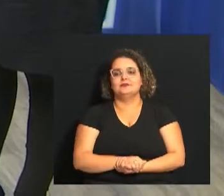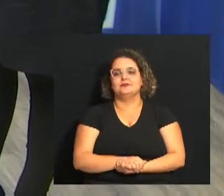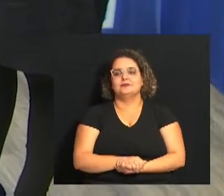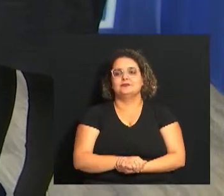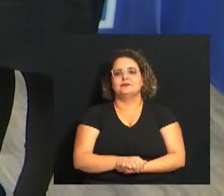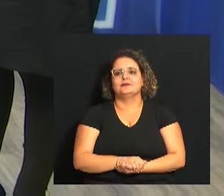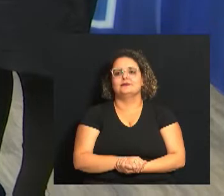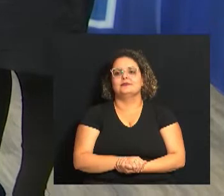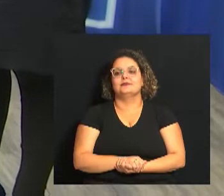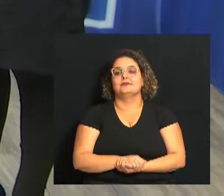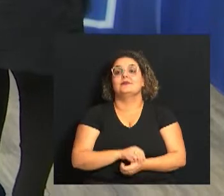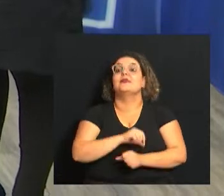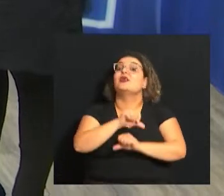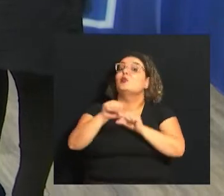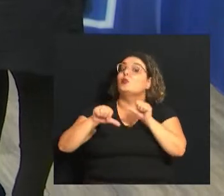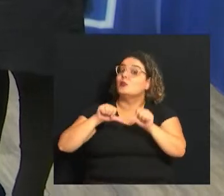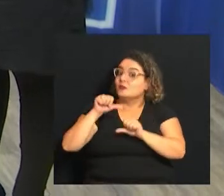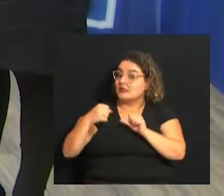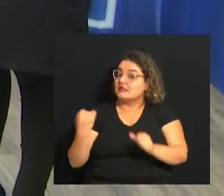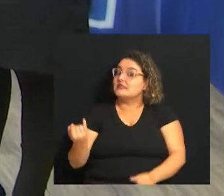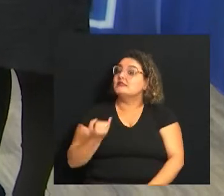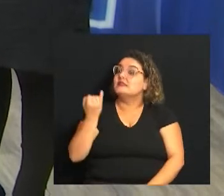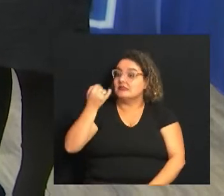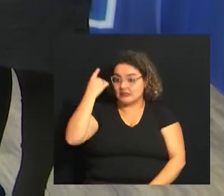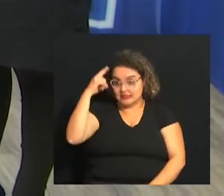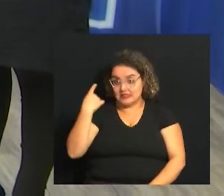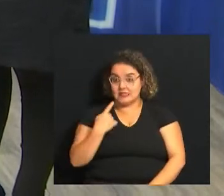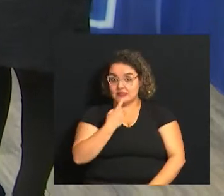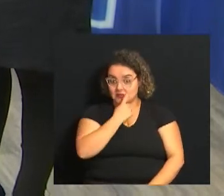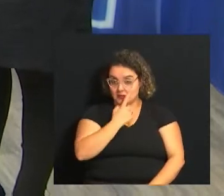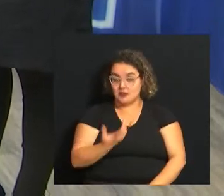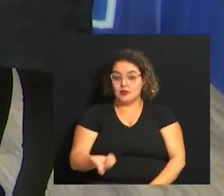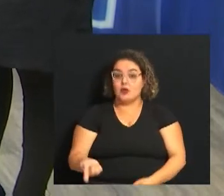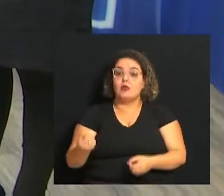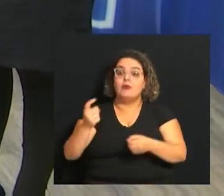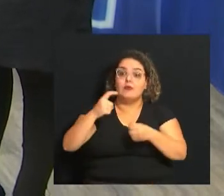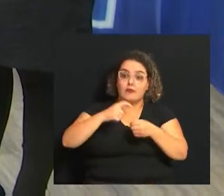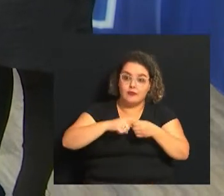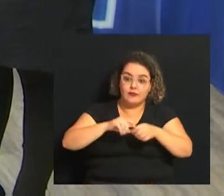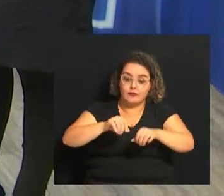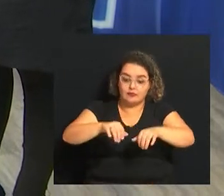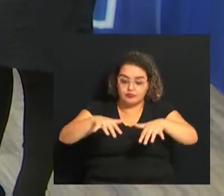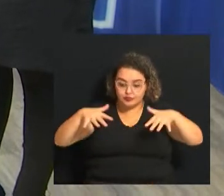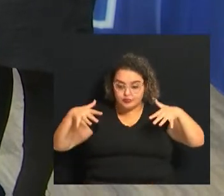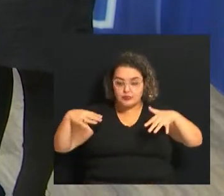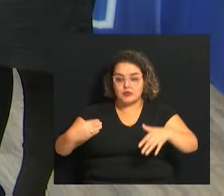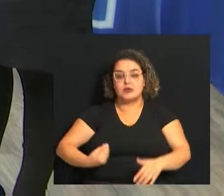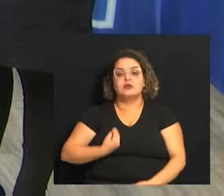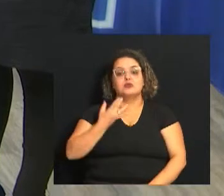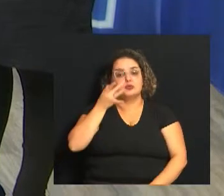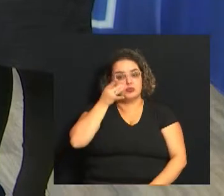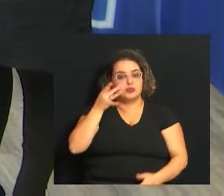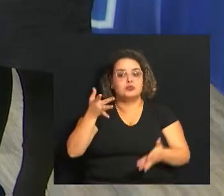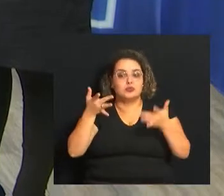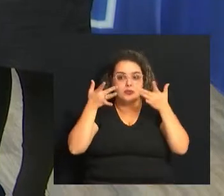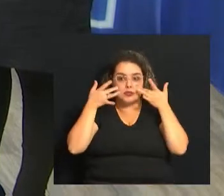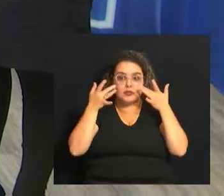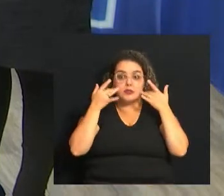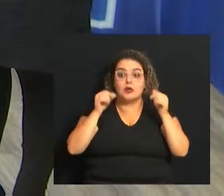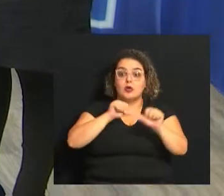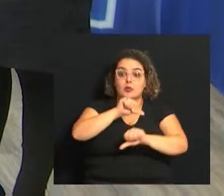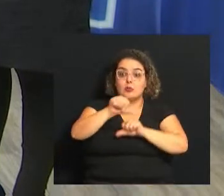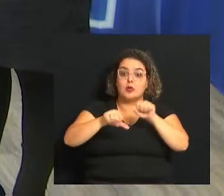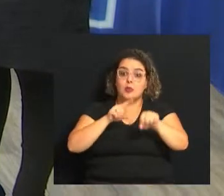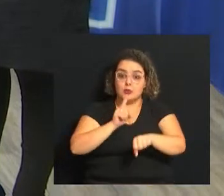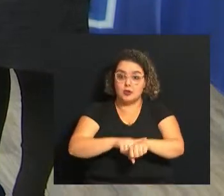Então são mudanças importantes, né, Mirna Abreu? Com o retorno do público no Teatro Bento Quirino e com essa mudança de horário, né?